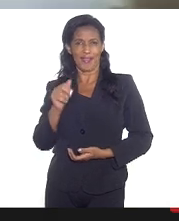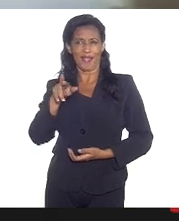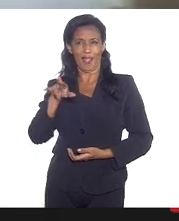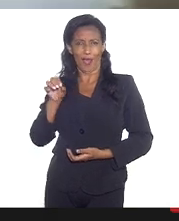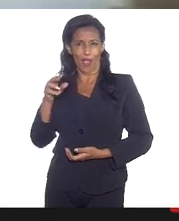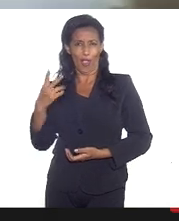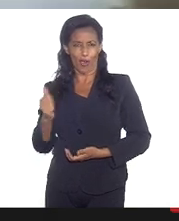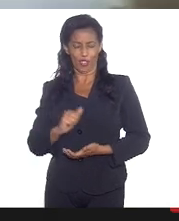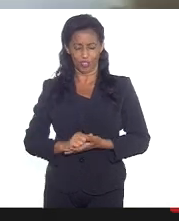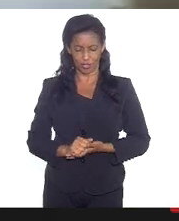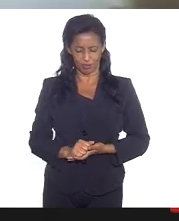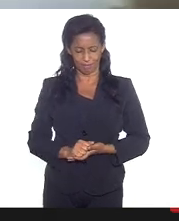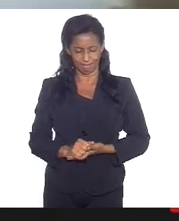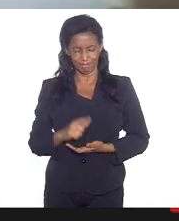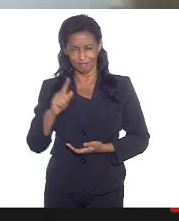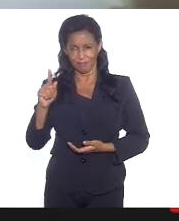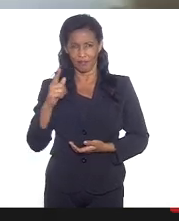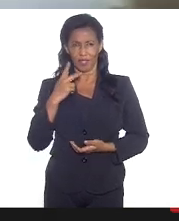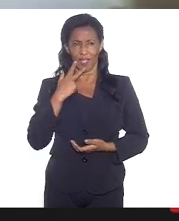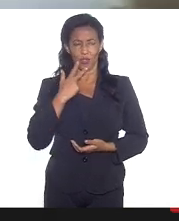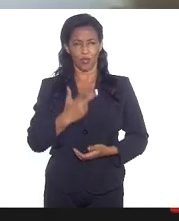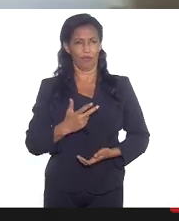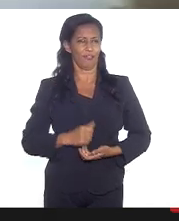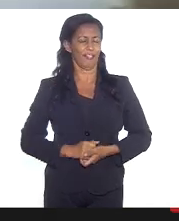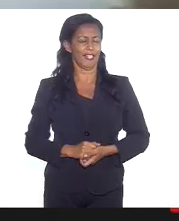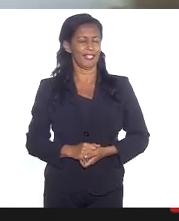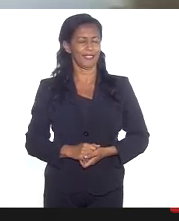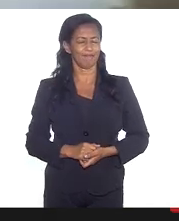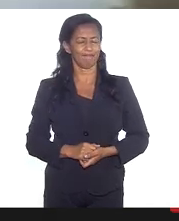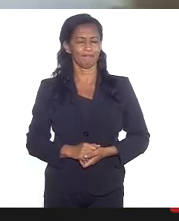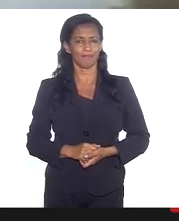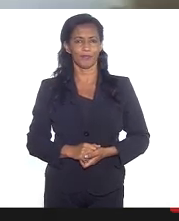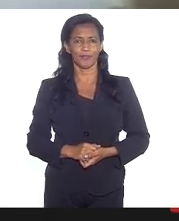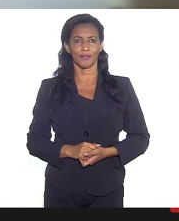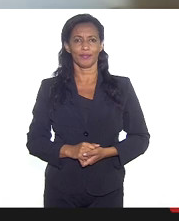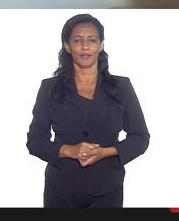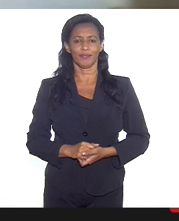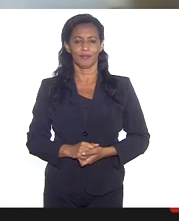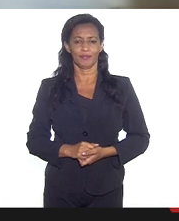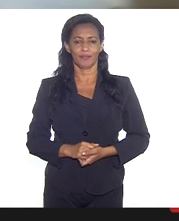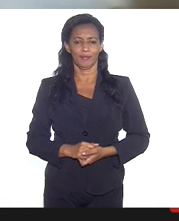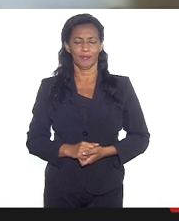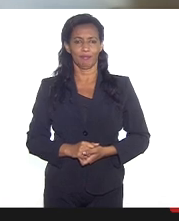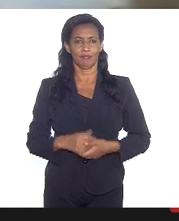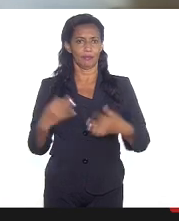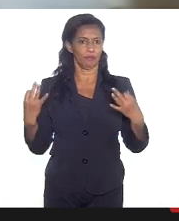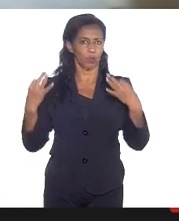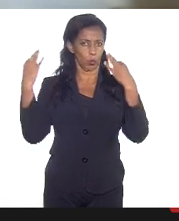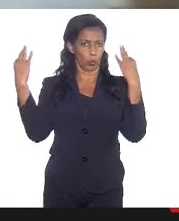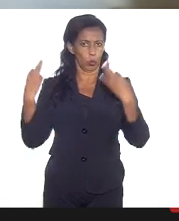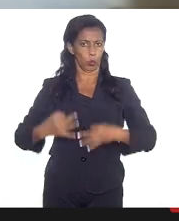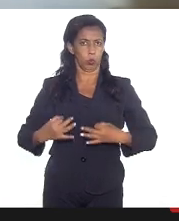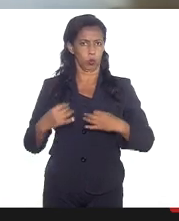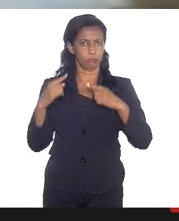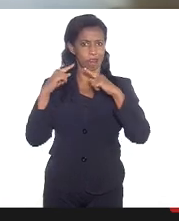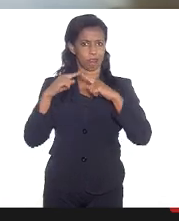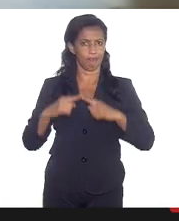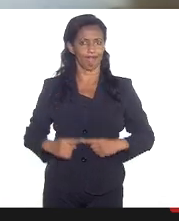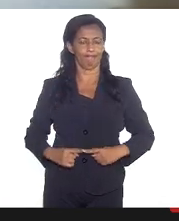eu acho que a sua abordagem está extremamente correta.